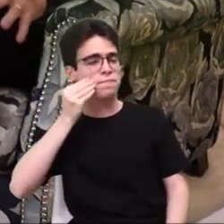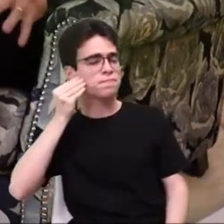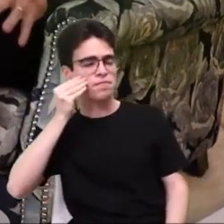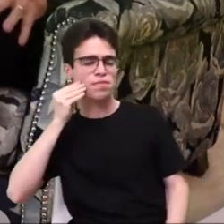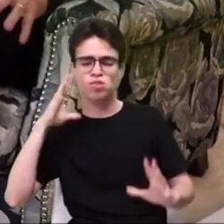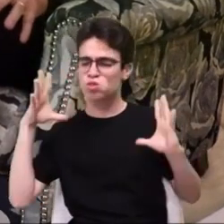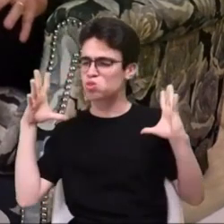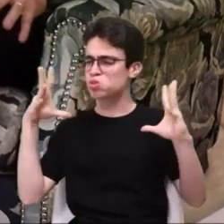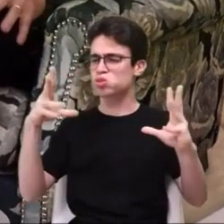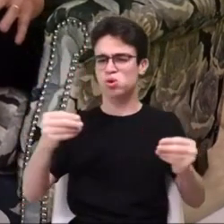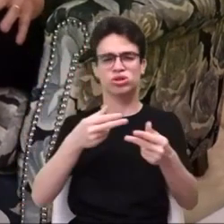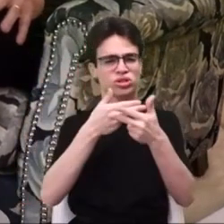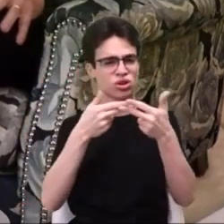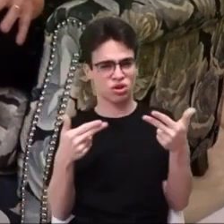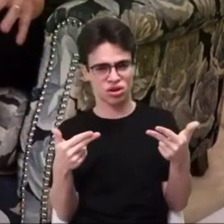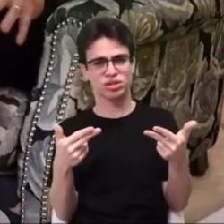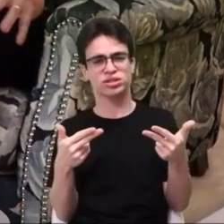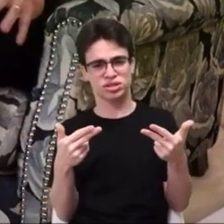as possibilidades.